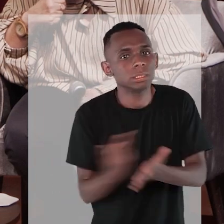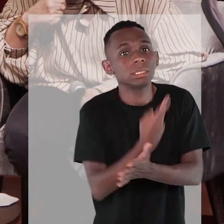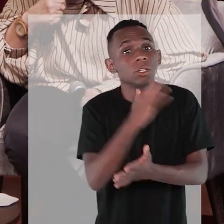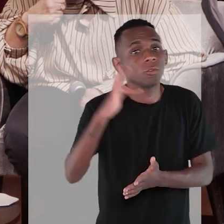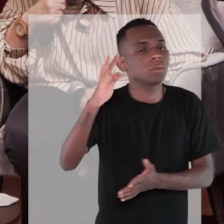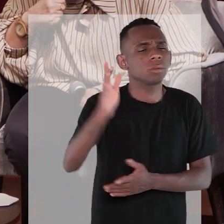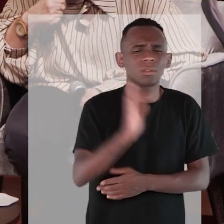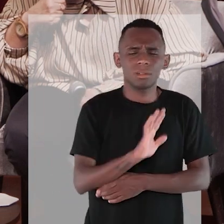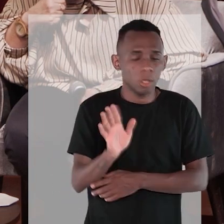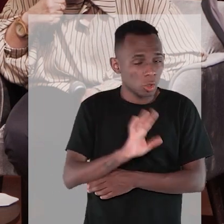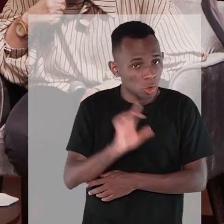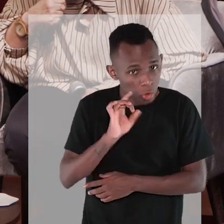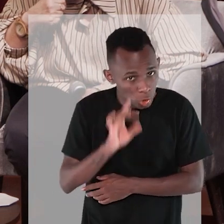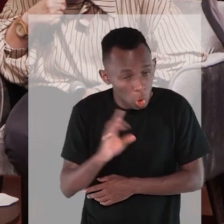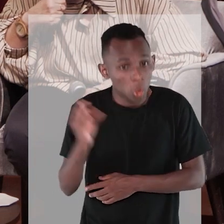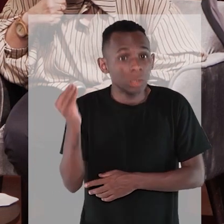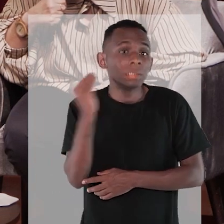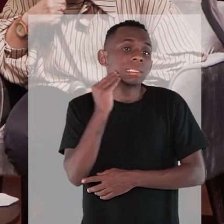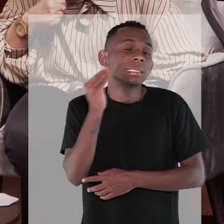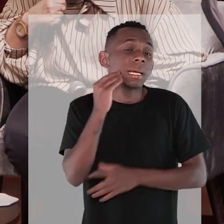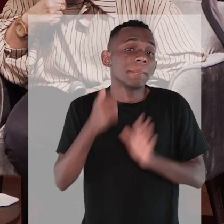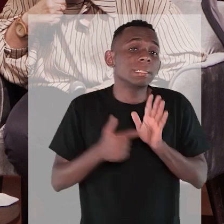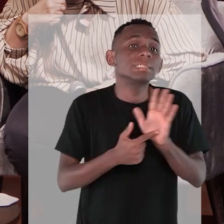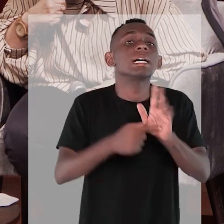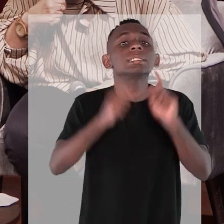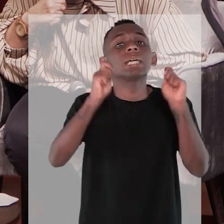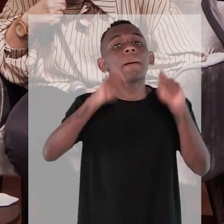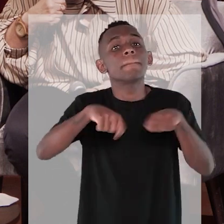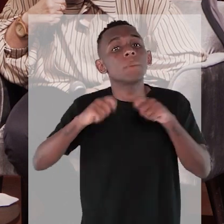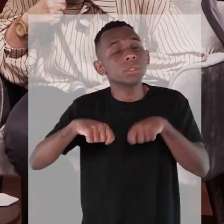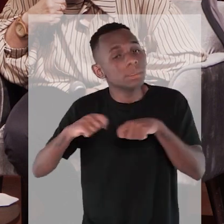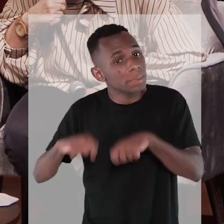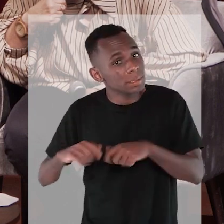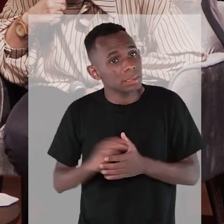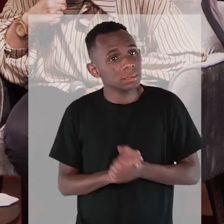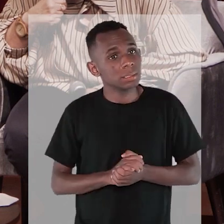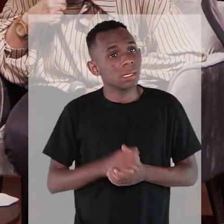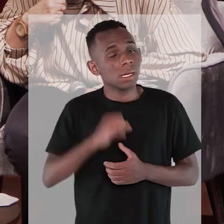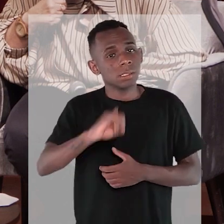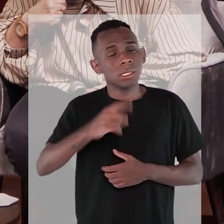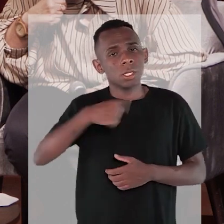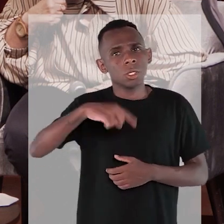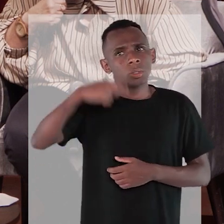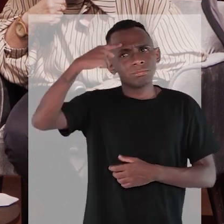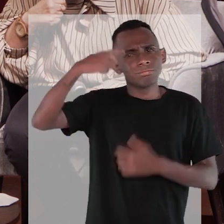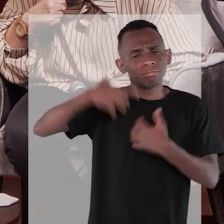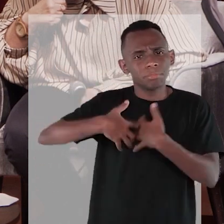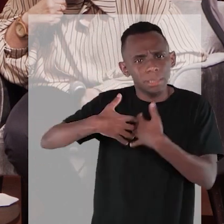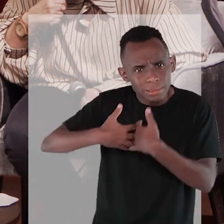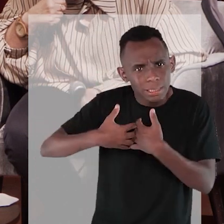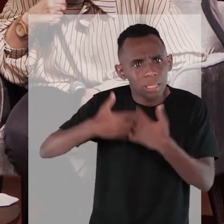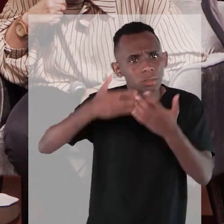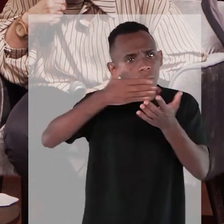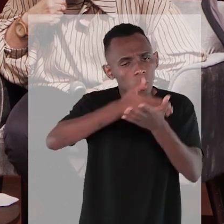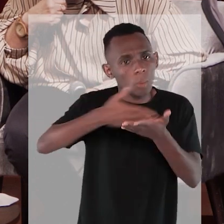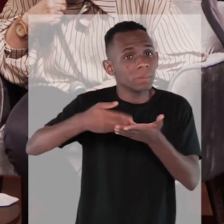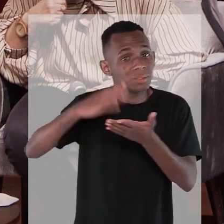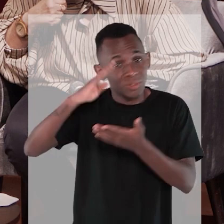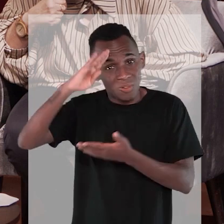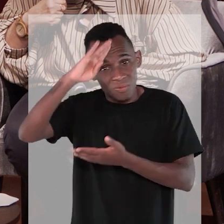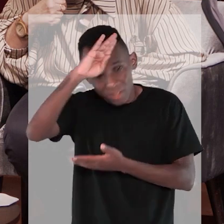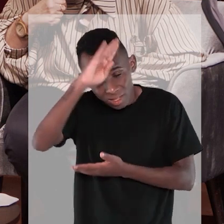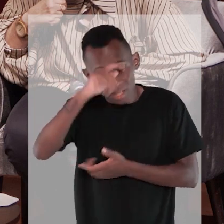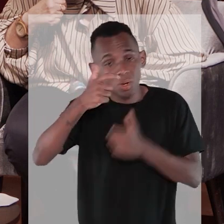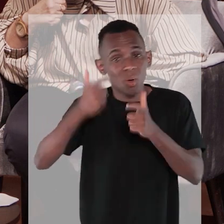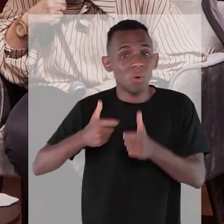estou tentando localizar possibilidades, né? E se nós pensarmos na origem, né, do atual presidente, no